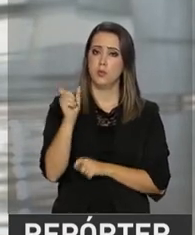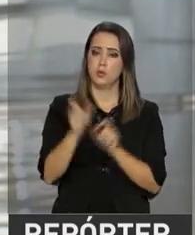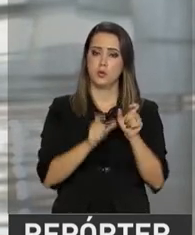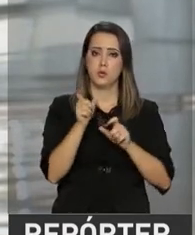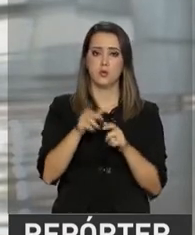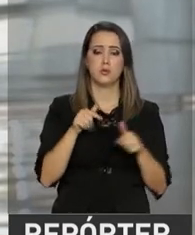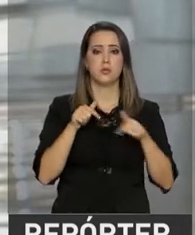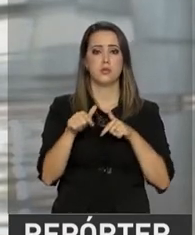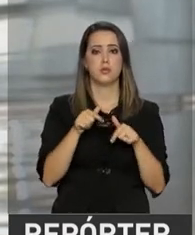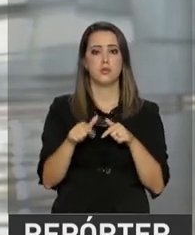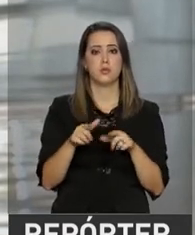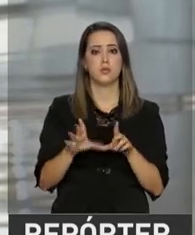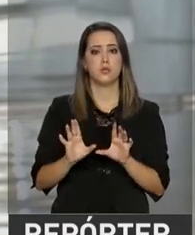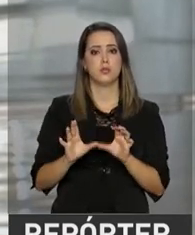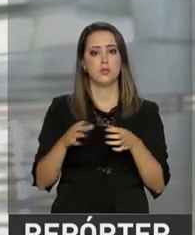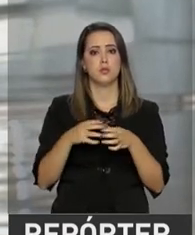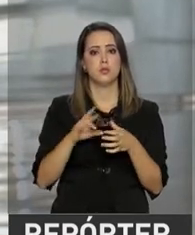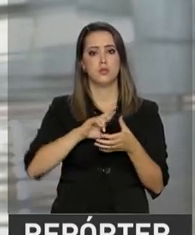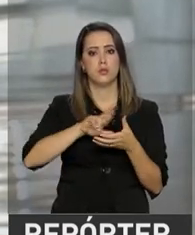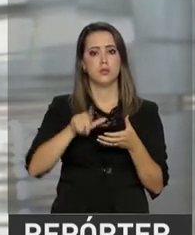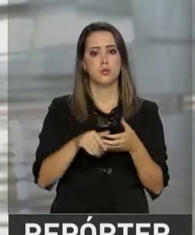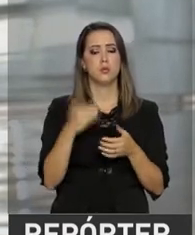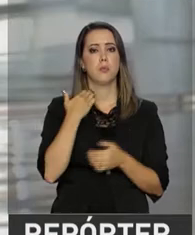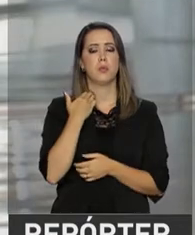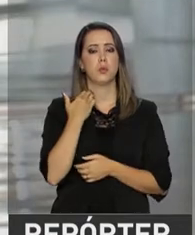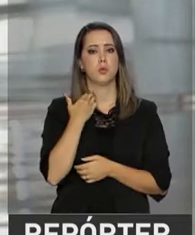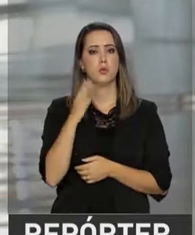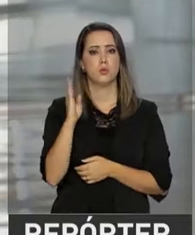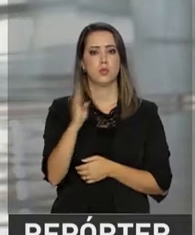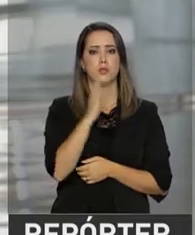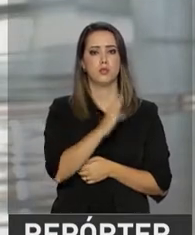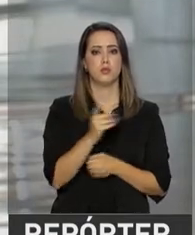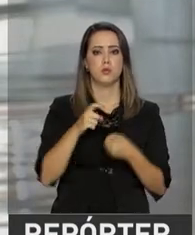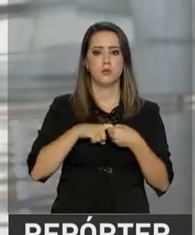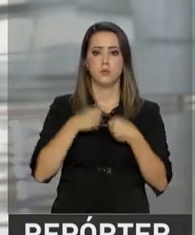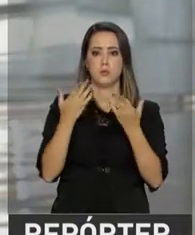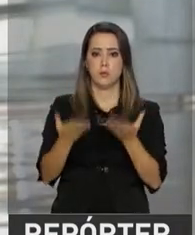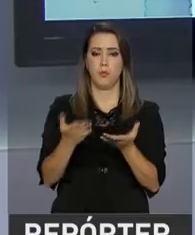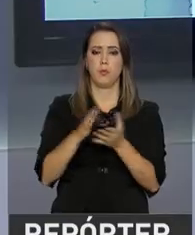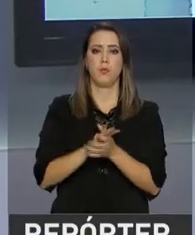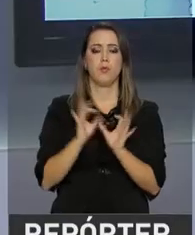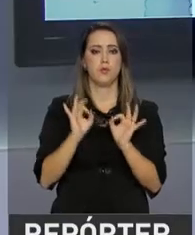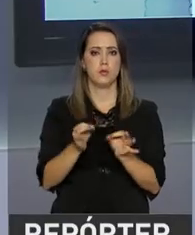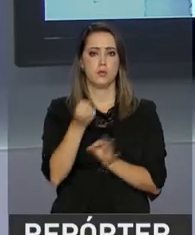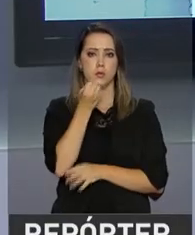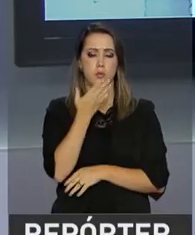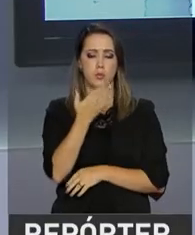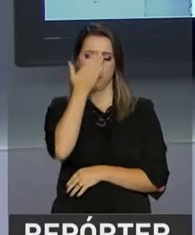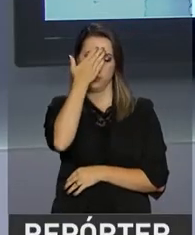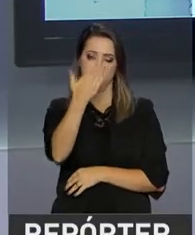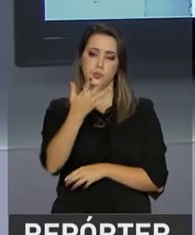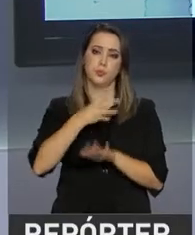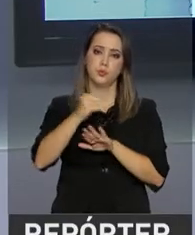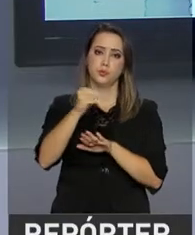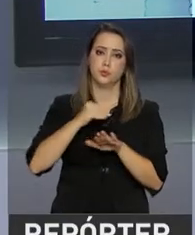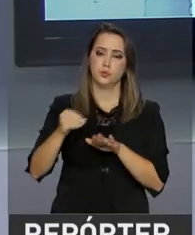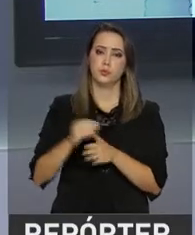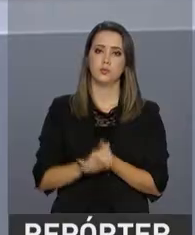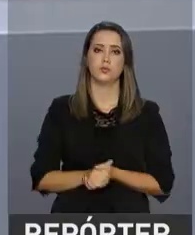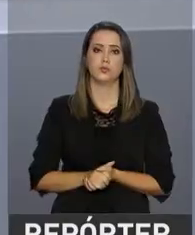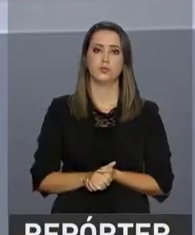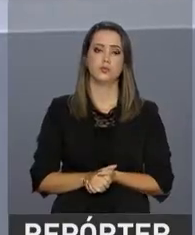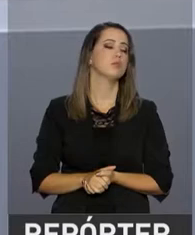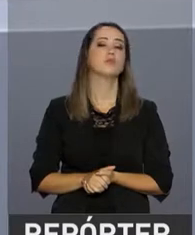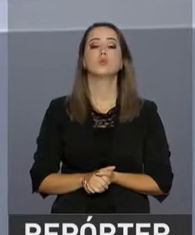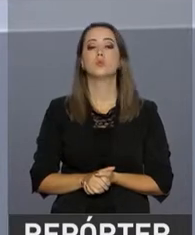e militares devem procurar as agências do banco do brasil volto com você roberto muito bom papo obrigado pelas informações bom trabalho